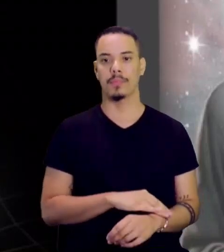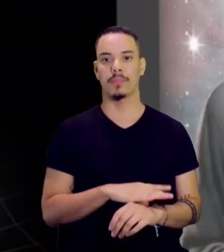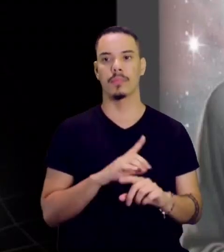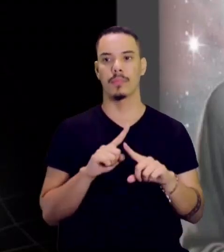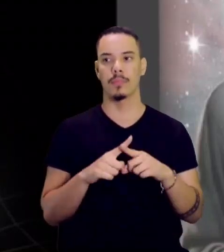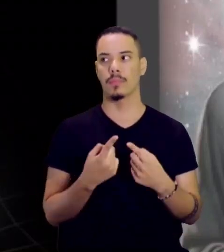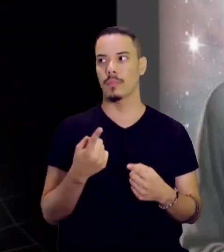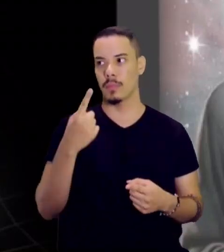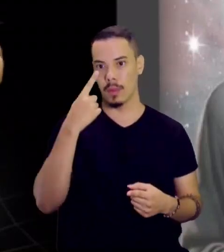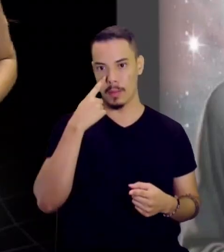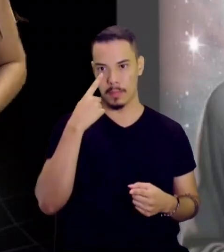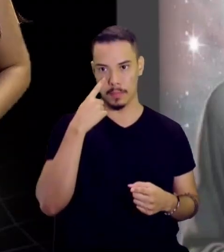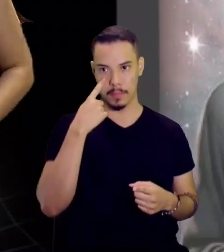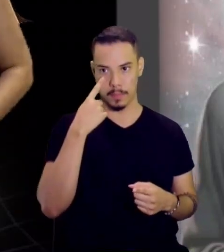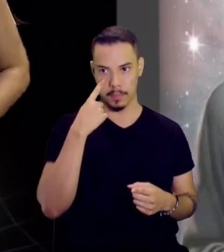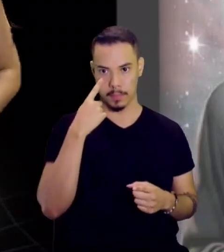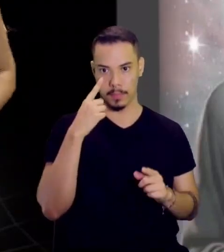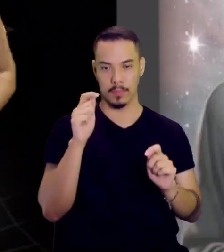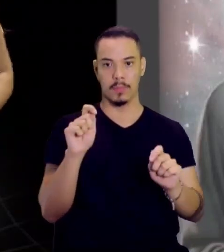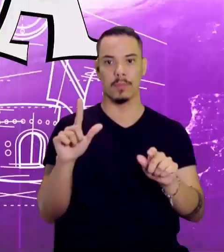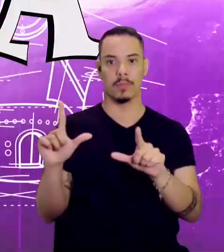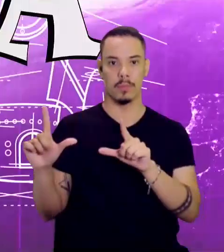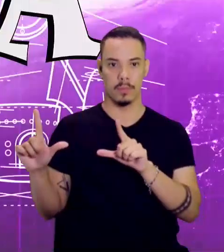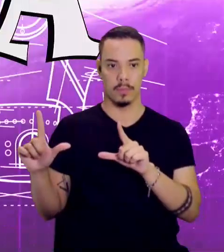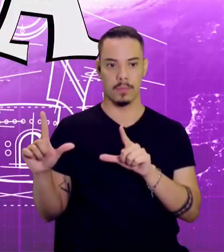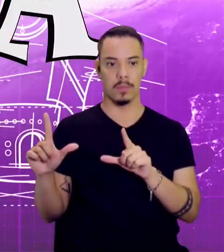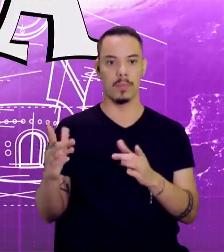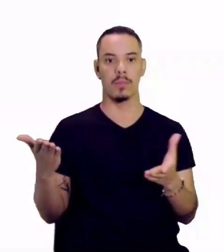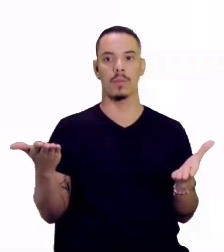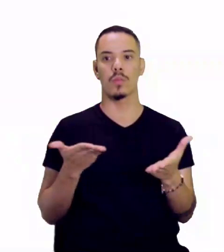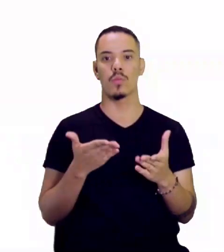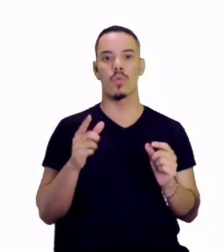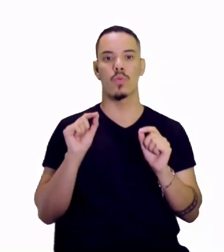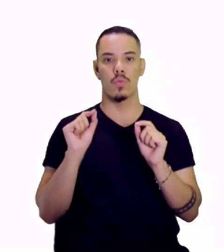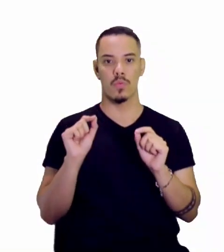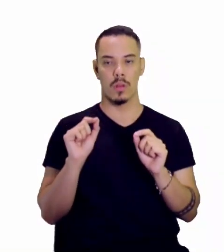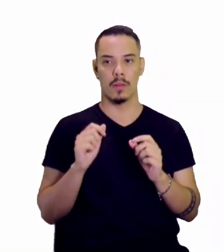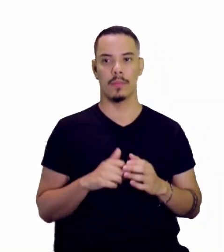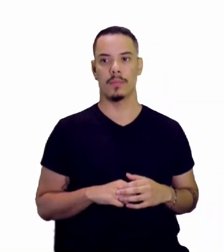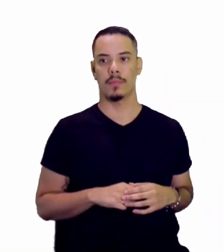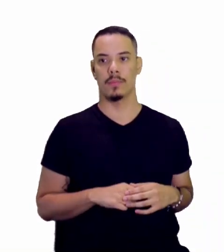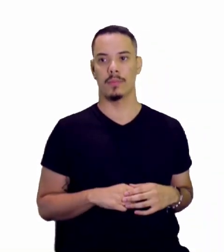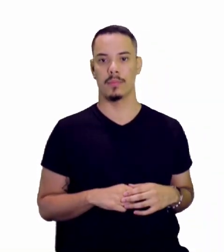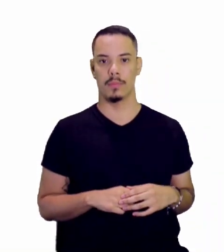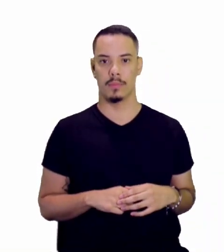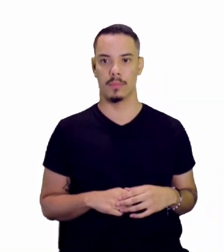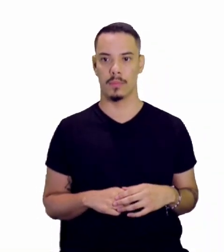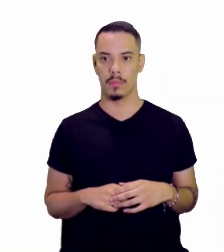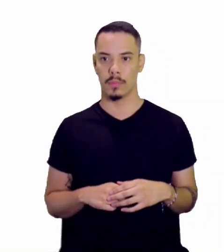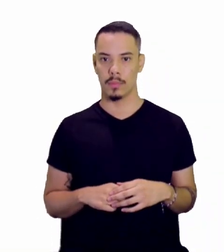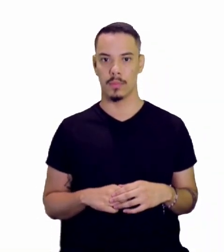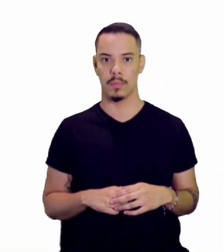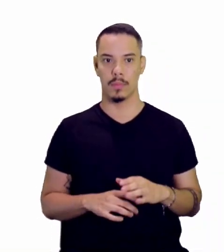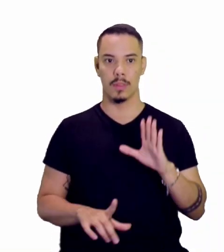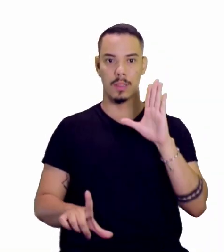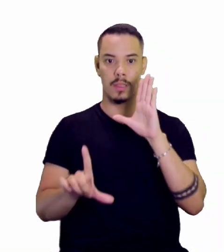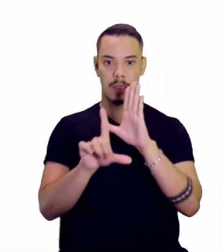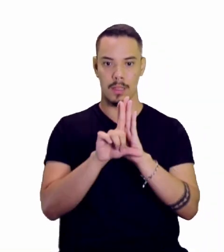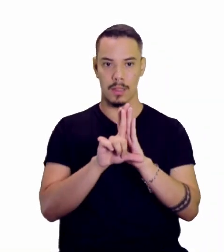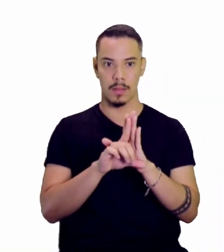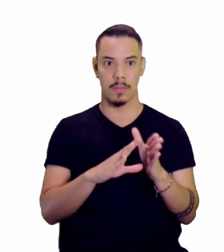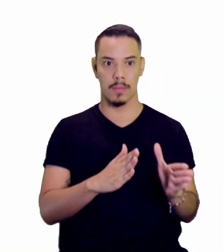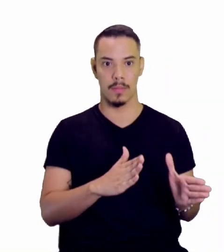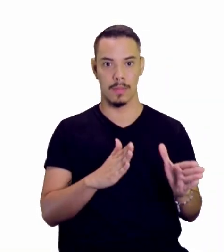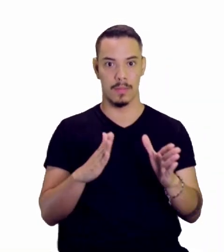ali, pessoal, olha só. Bom, no nosso Resumex de hoje, ó, Leis de Newton, parte 3. Parte